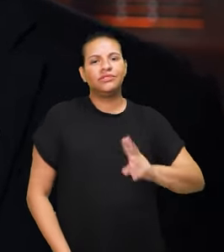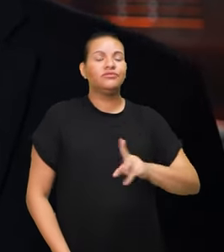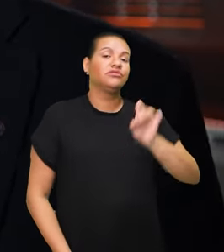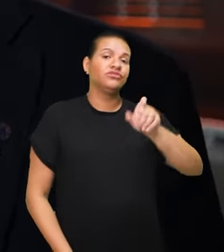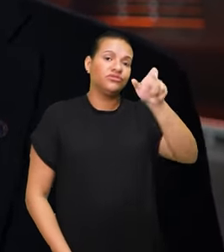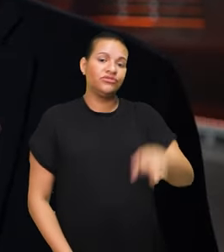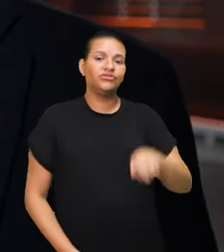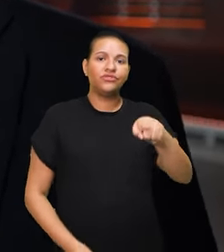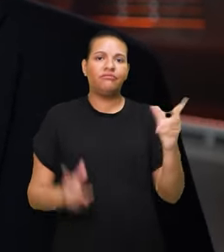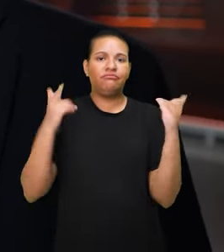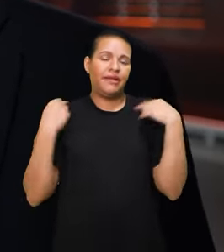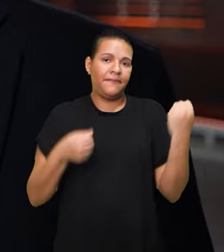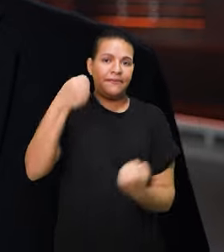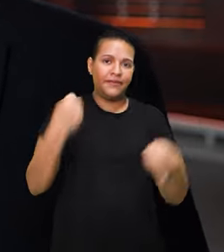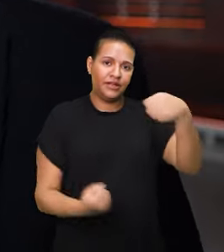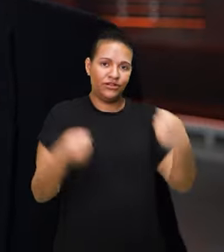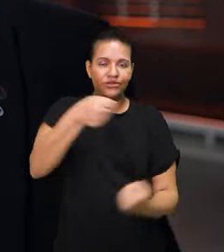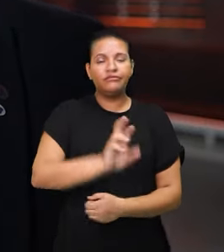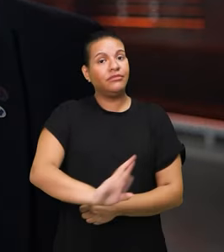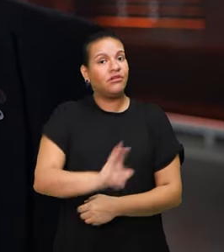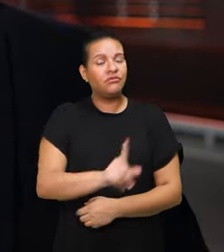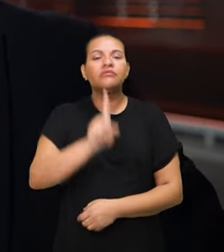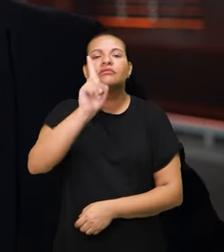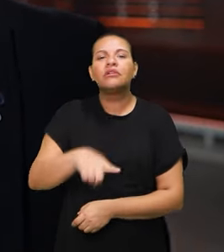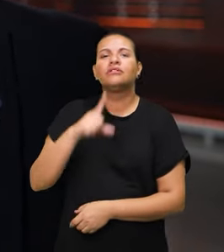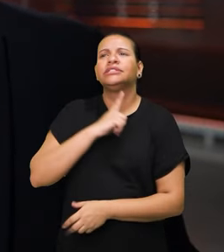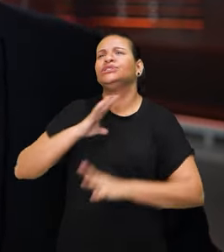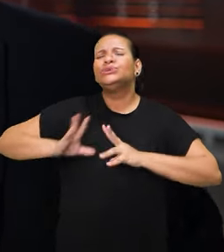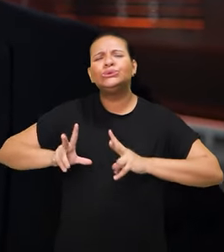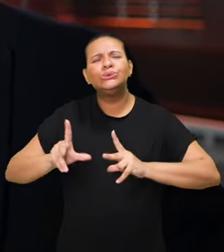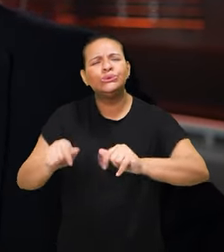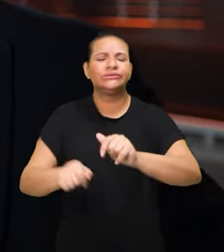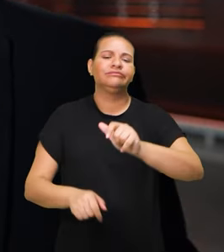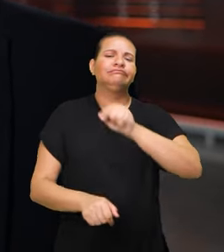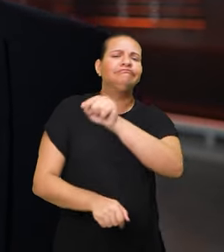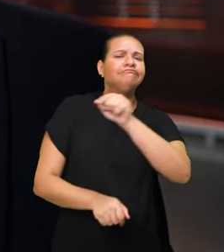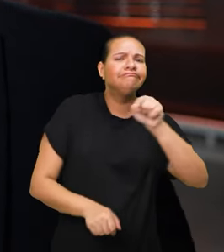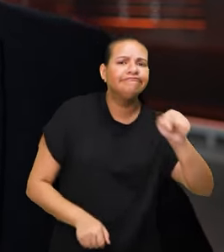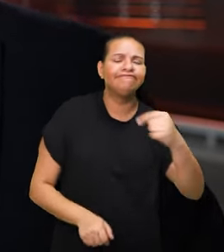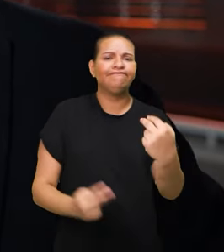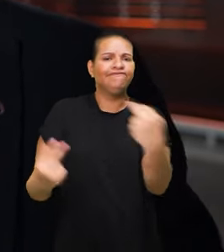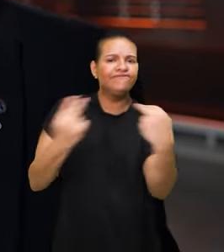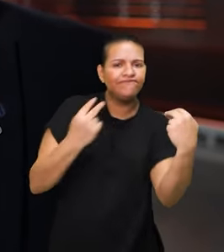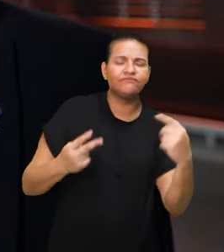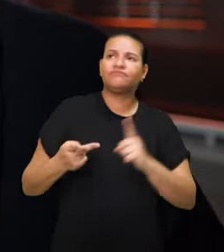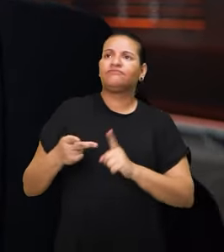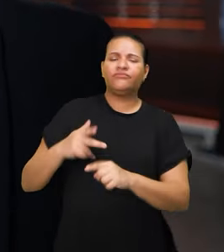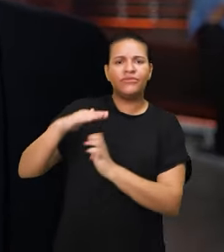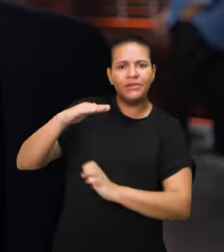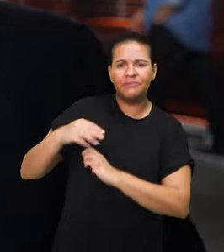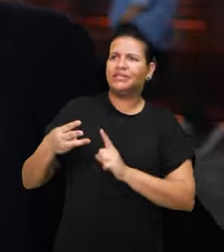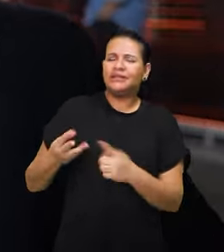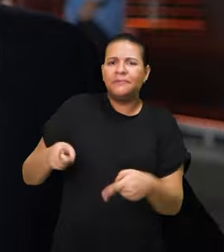vendo aqui não é só o piloto mas é toda é é toda a indústria é são os promotores são